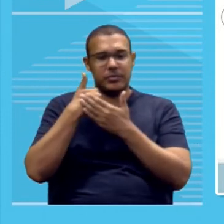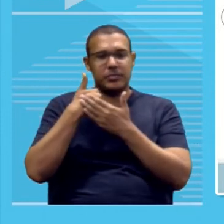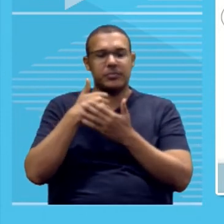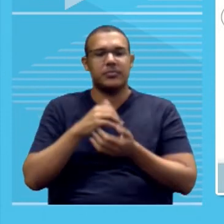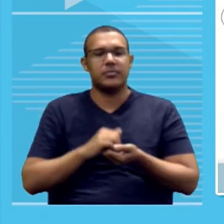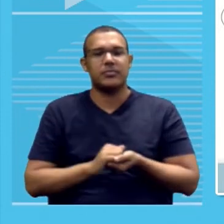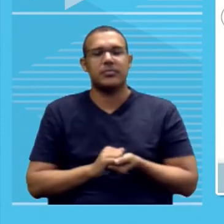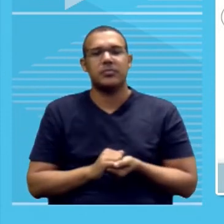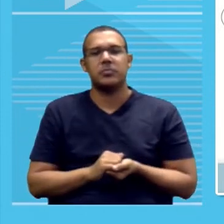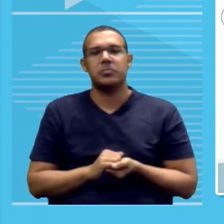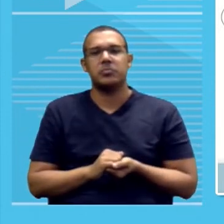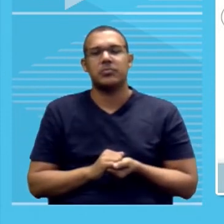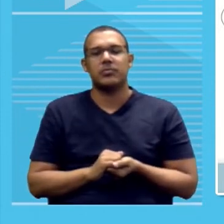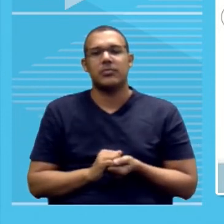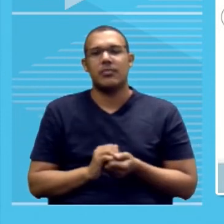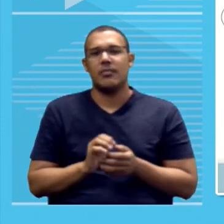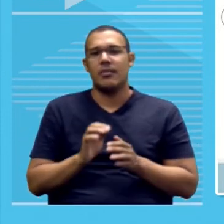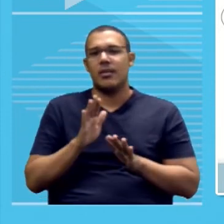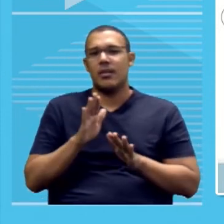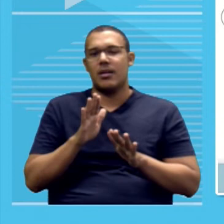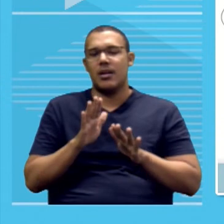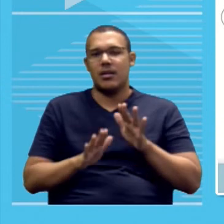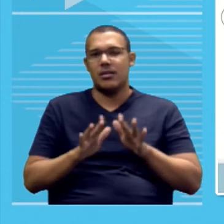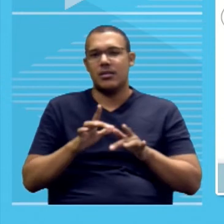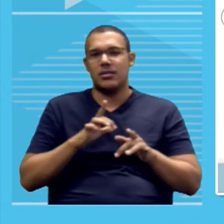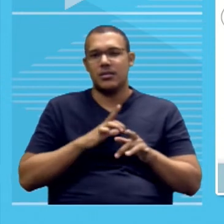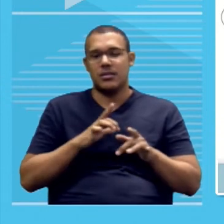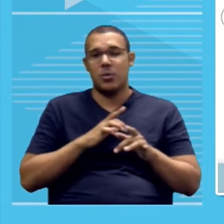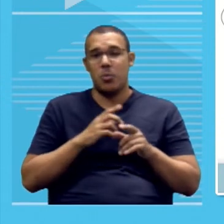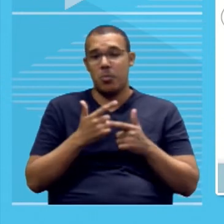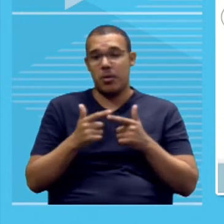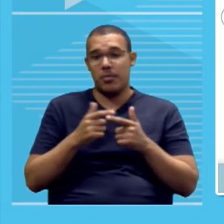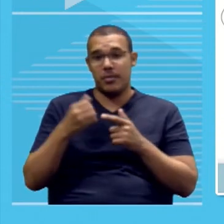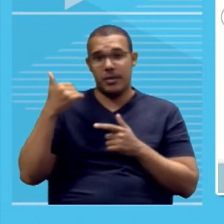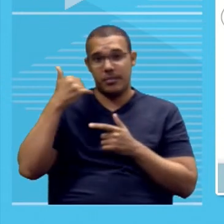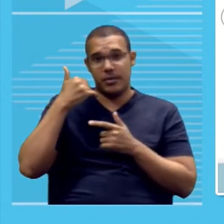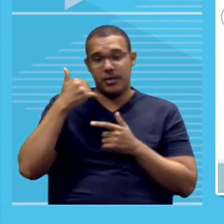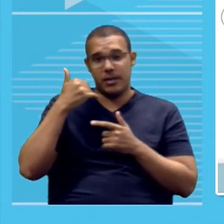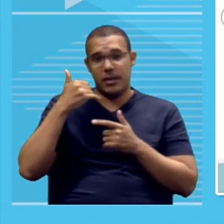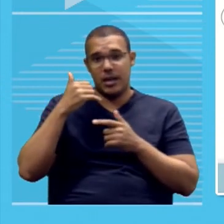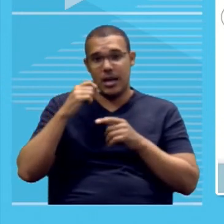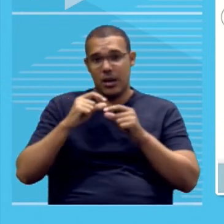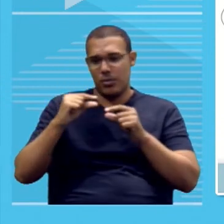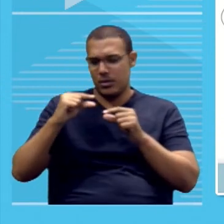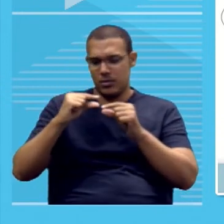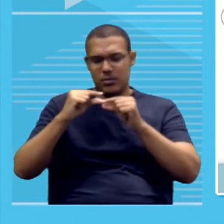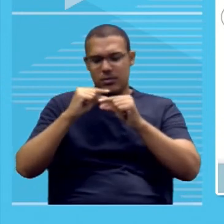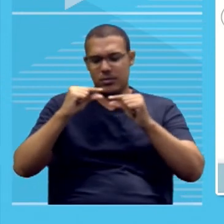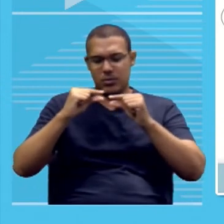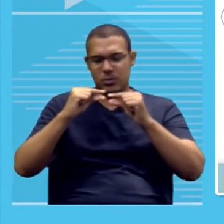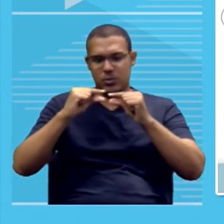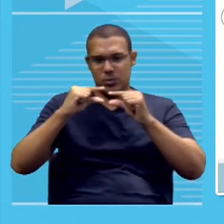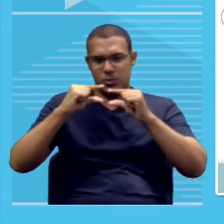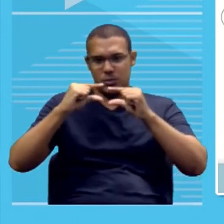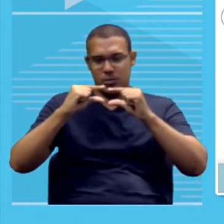vezes você tem uma determinada lesão, né, um rompimento na bateria, e a bateria começa a inchar. Ali é